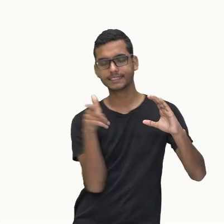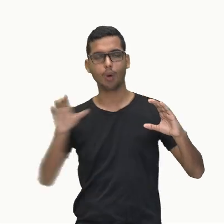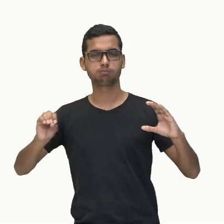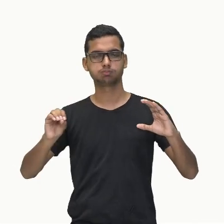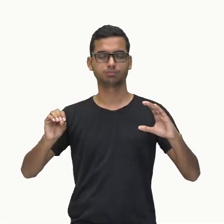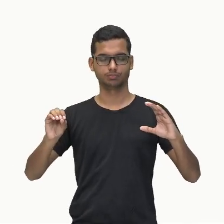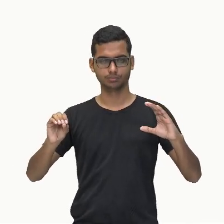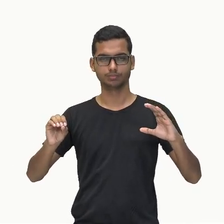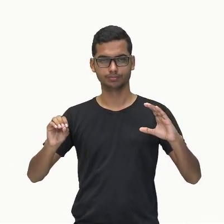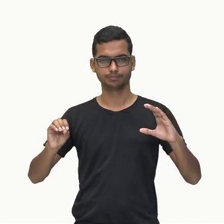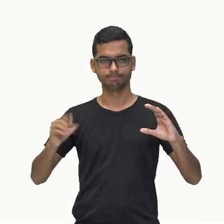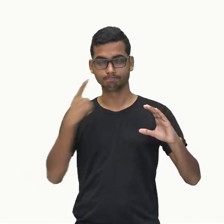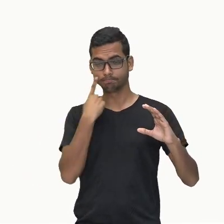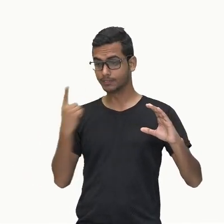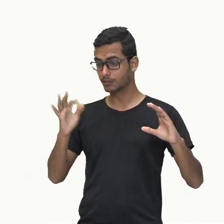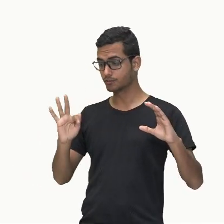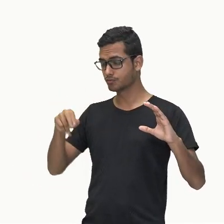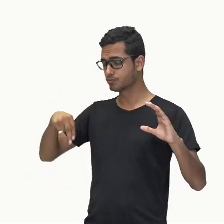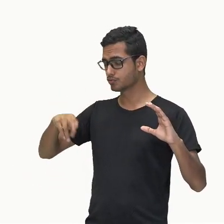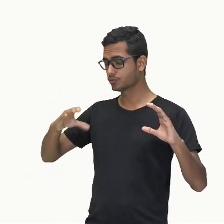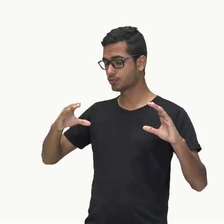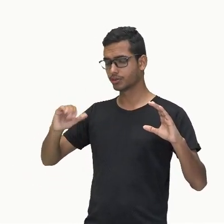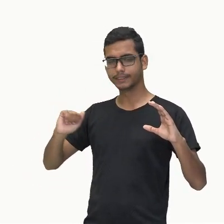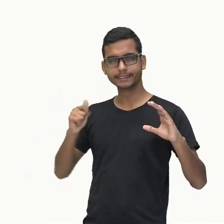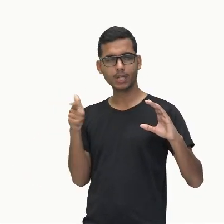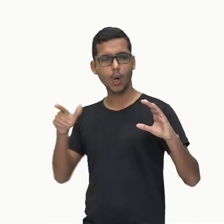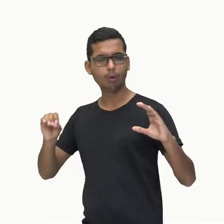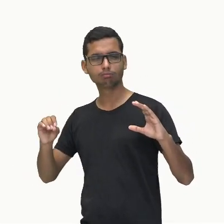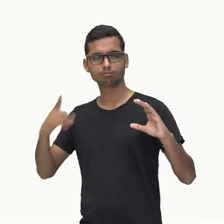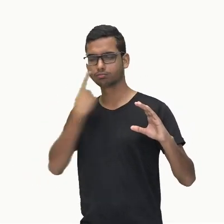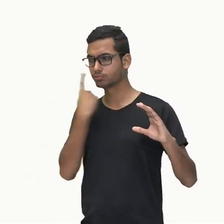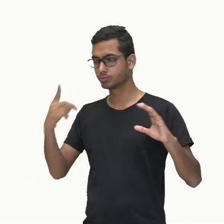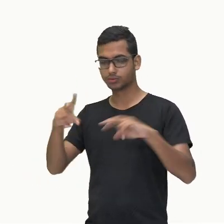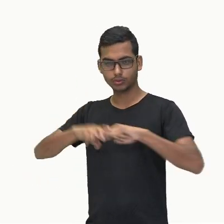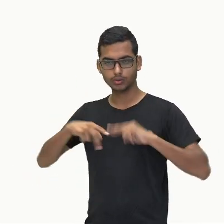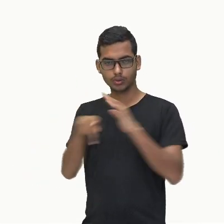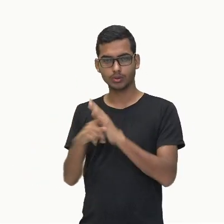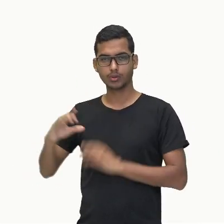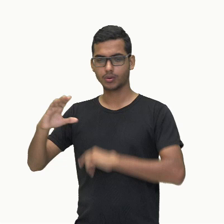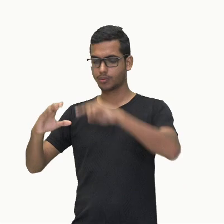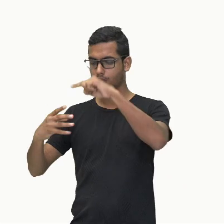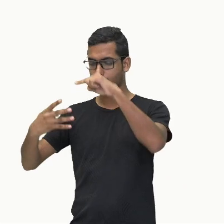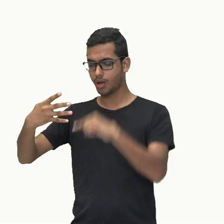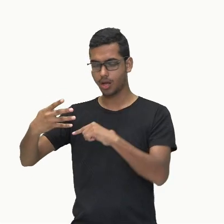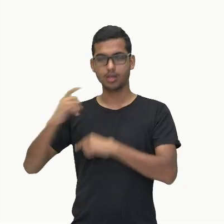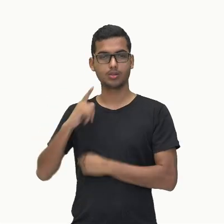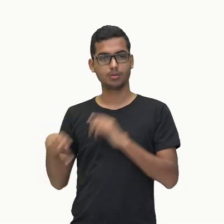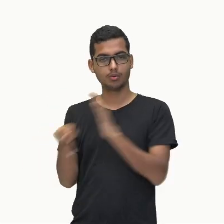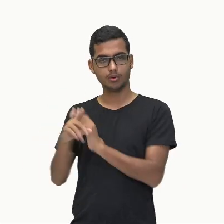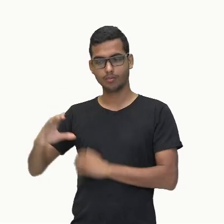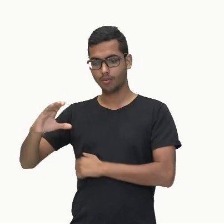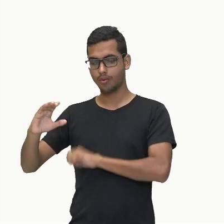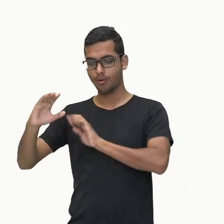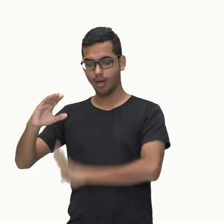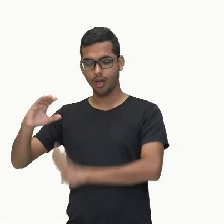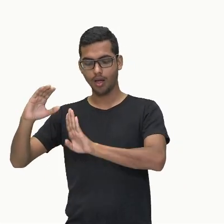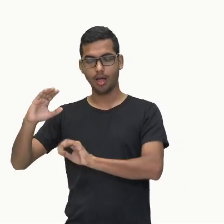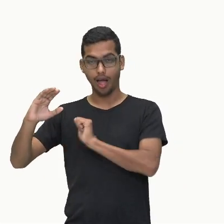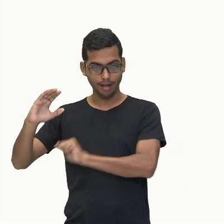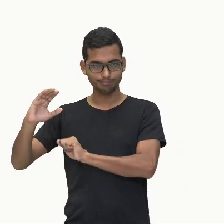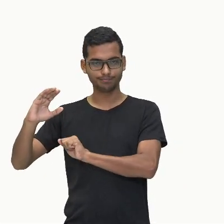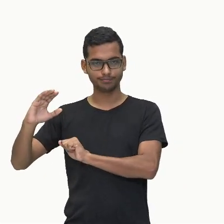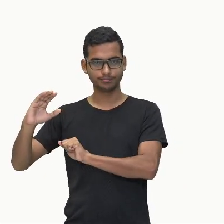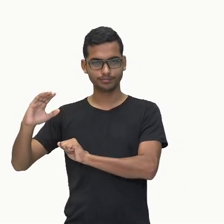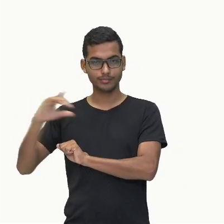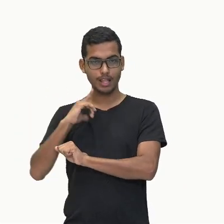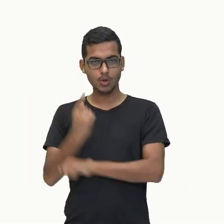os elementos aqui do conjunto A têm um único correspondente e diferente no